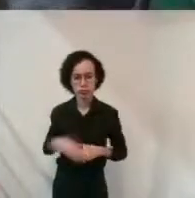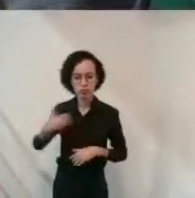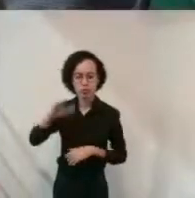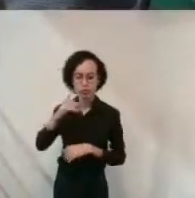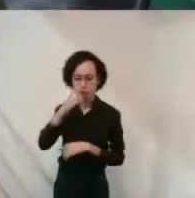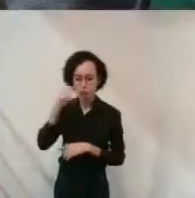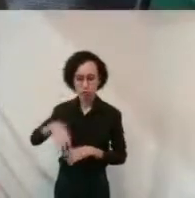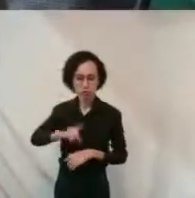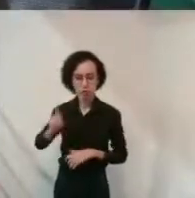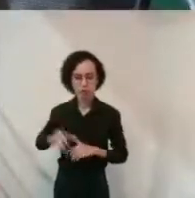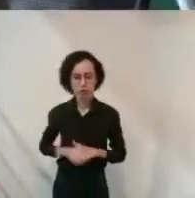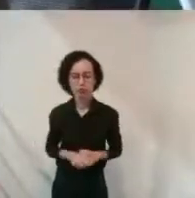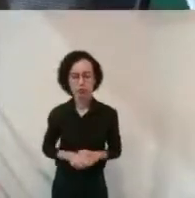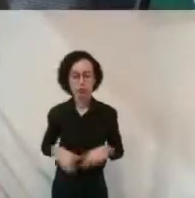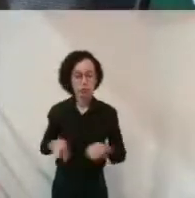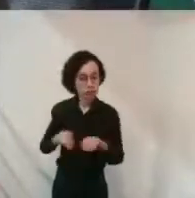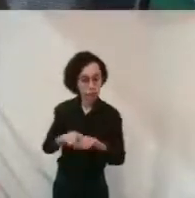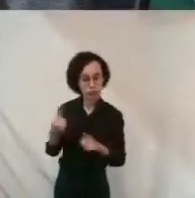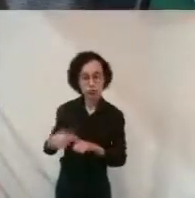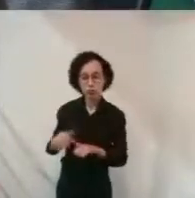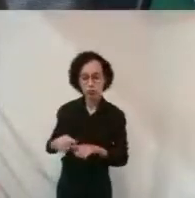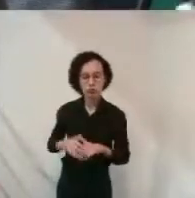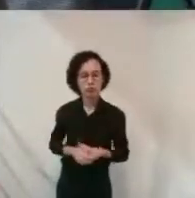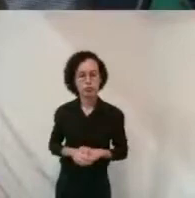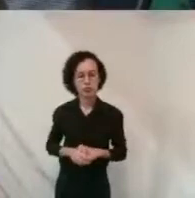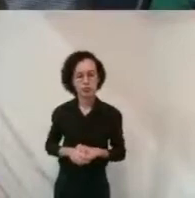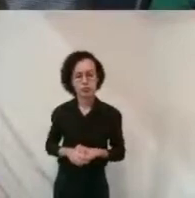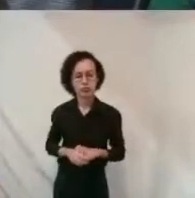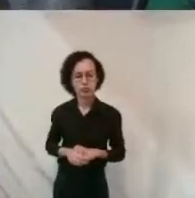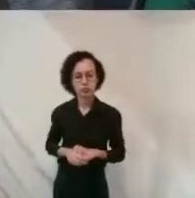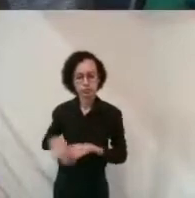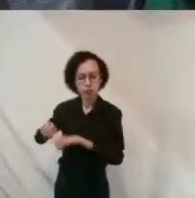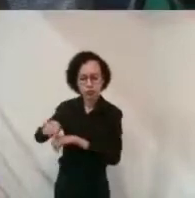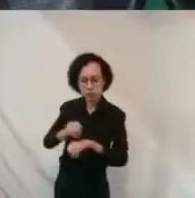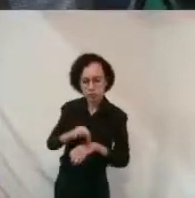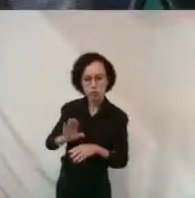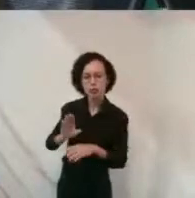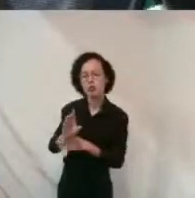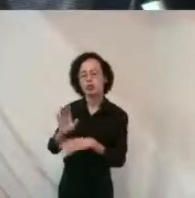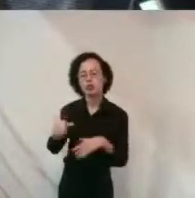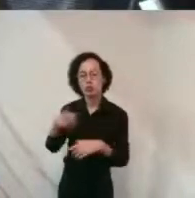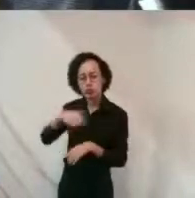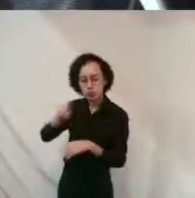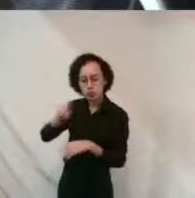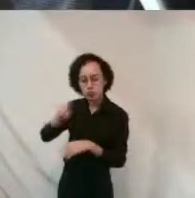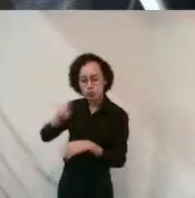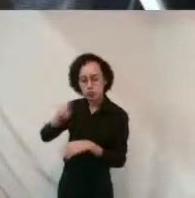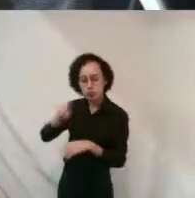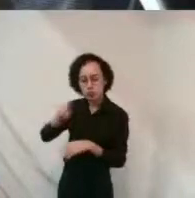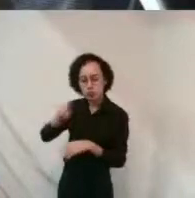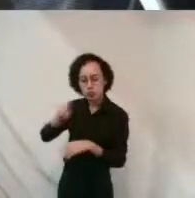por isso lá. E também por quê? Porque é educativo. Quando você fecha um lixão em Itacaré, que é um paraíso